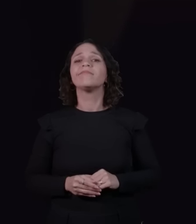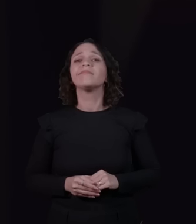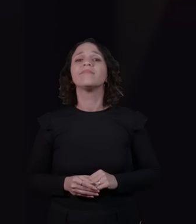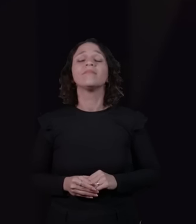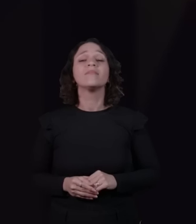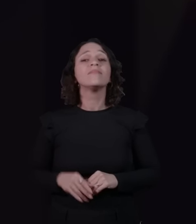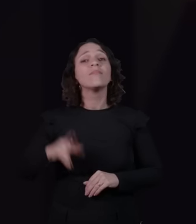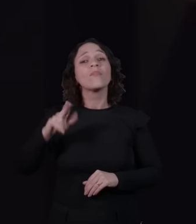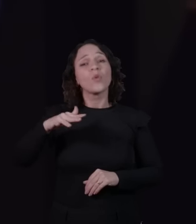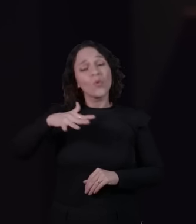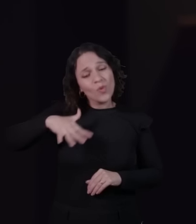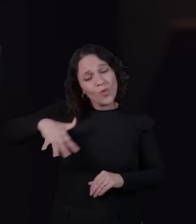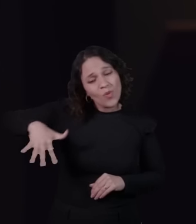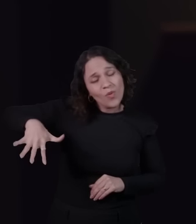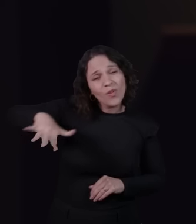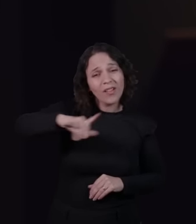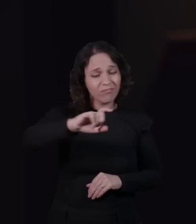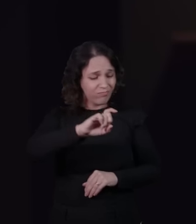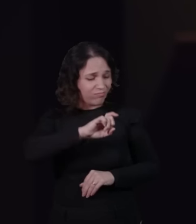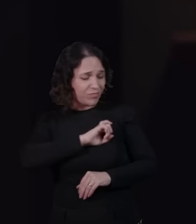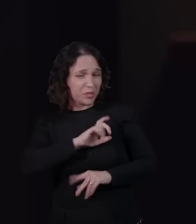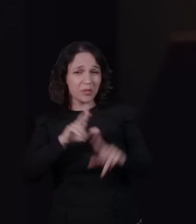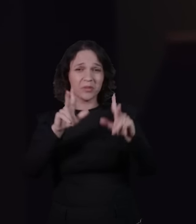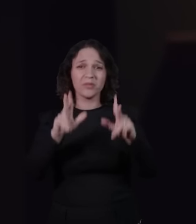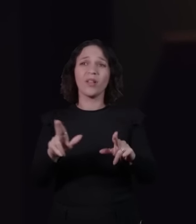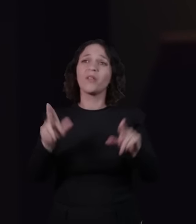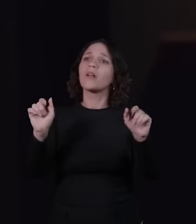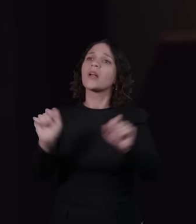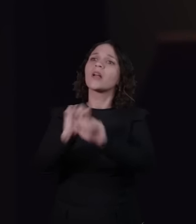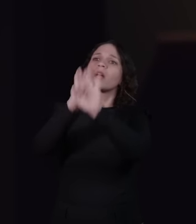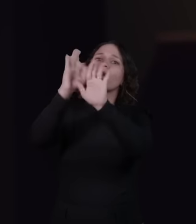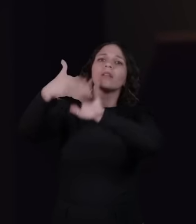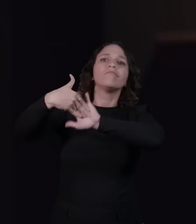Icabode no meio da igreja. A glória se retirou.